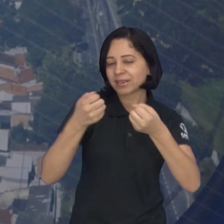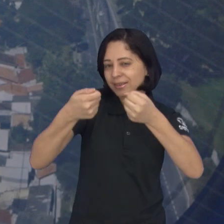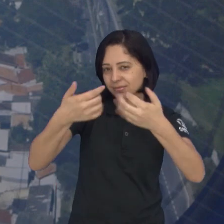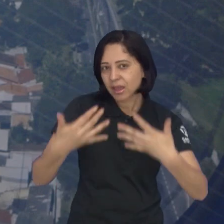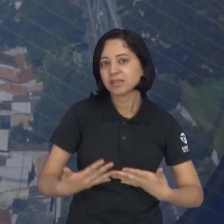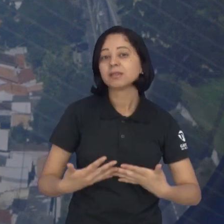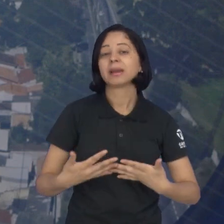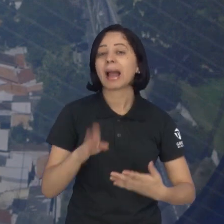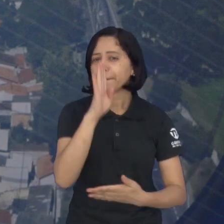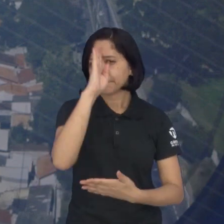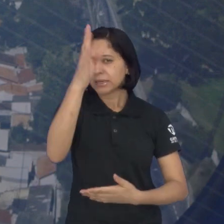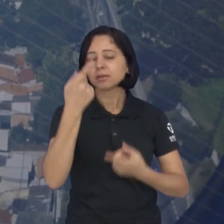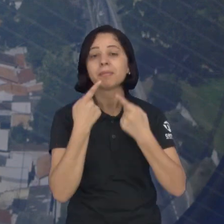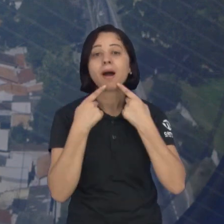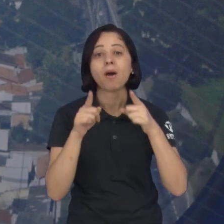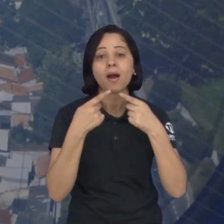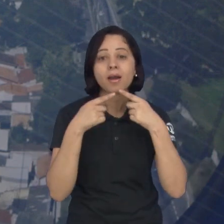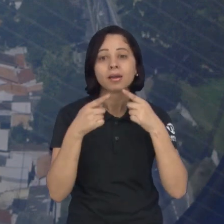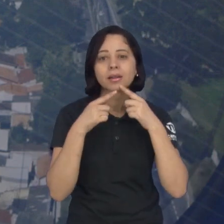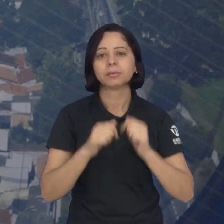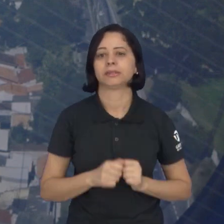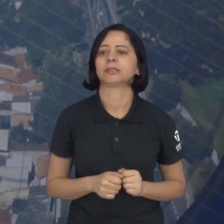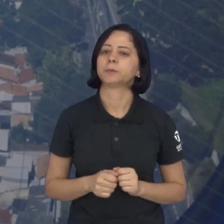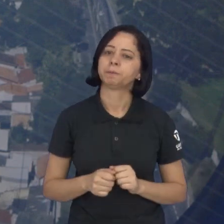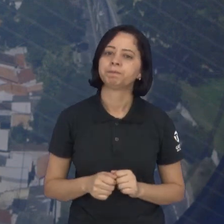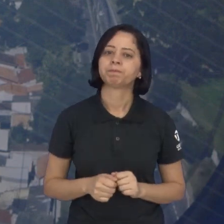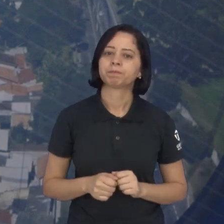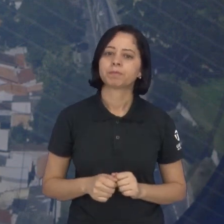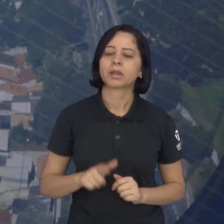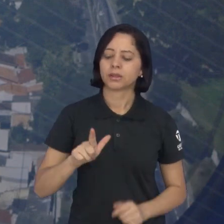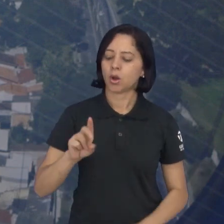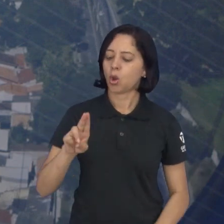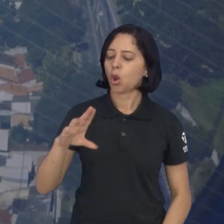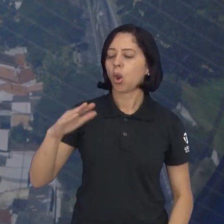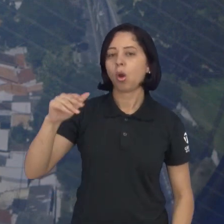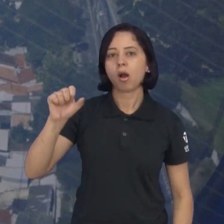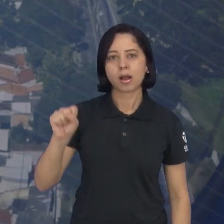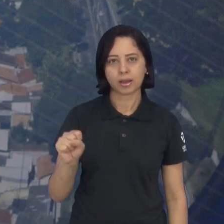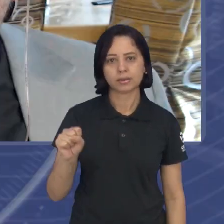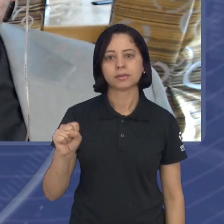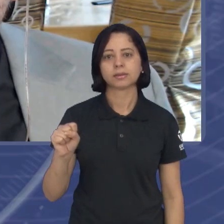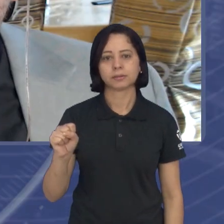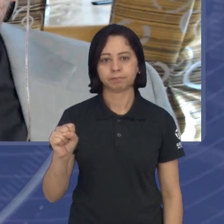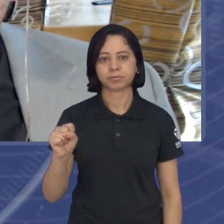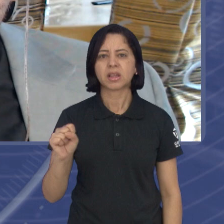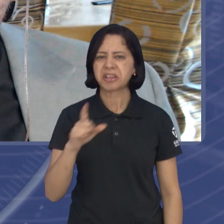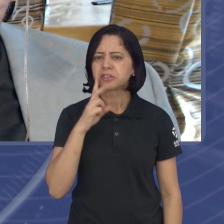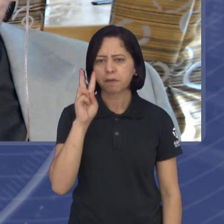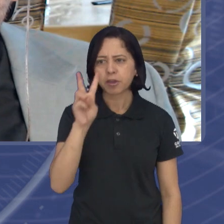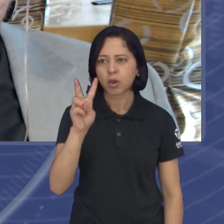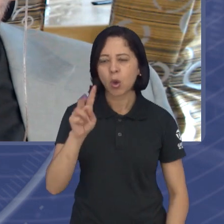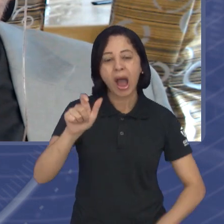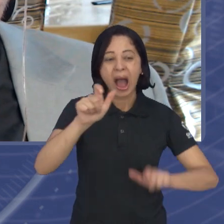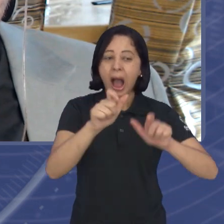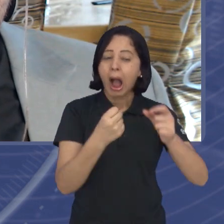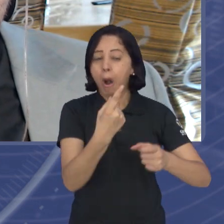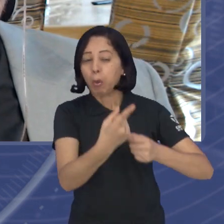principais reclamações. Lucas, tá aí a gente vendo, muitas pessoas não conhecem ou